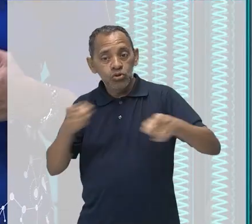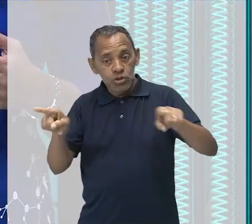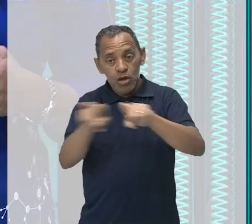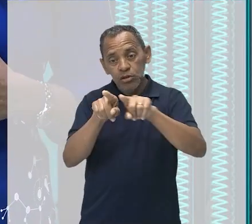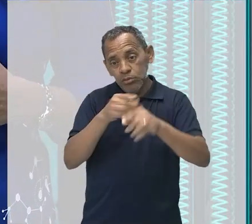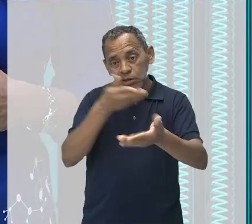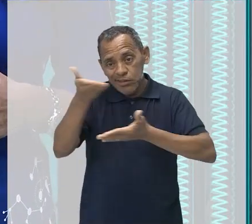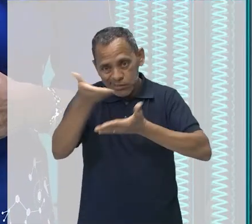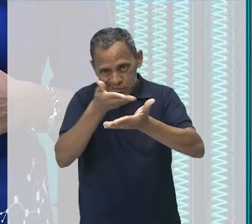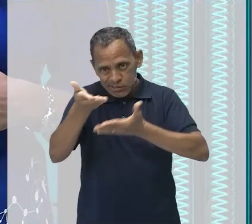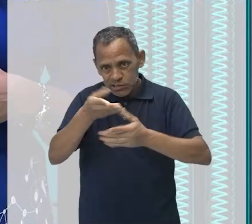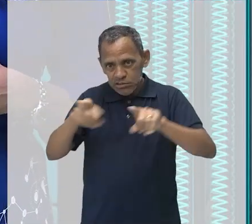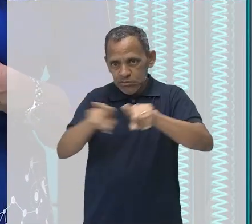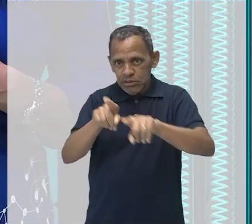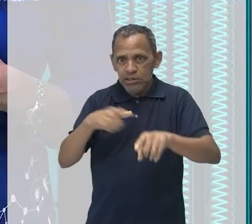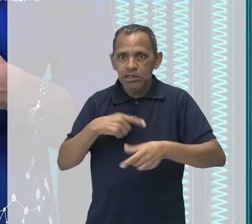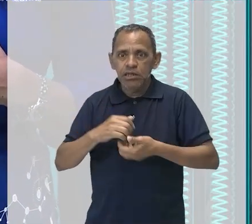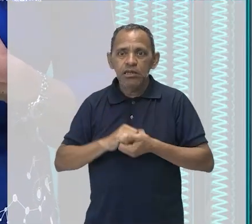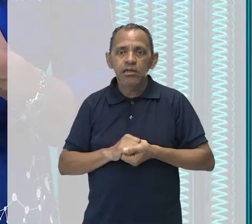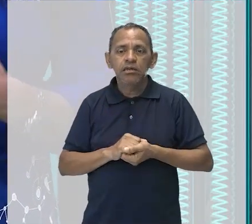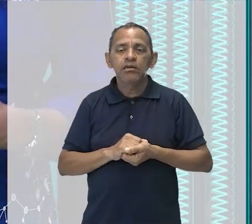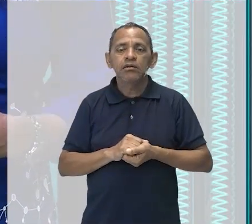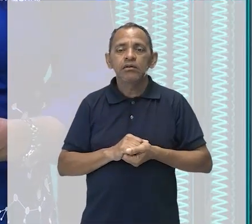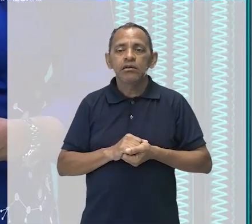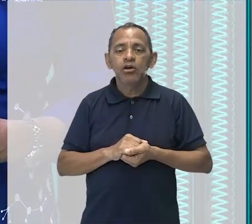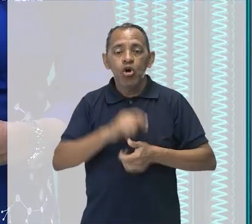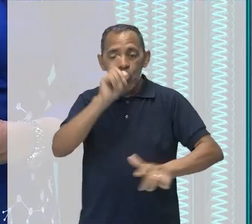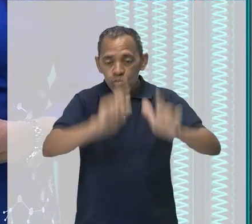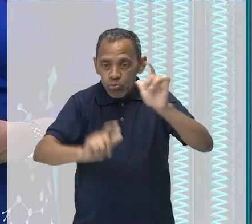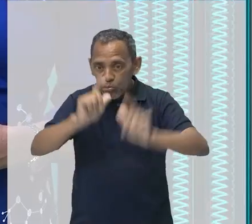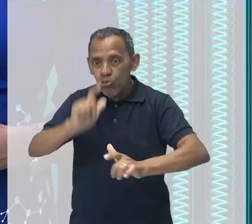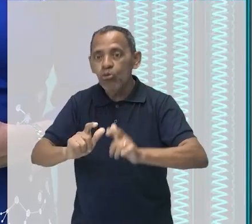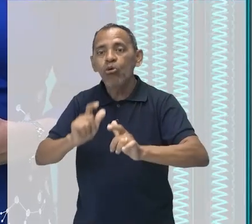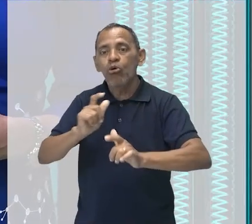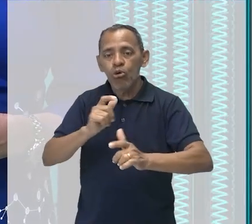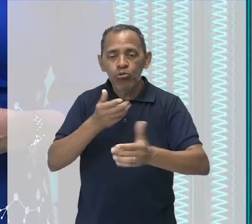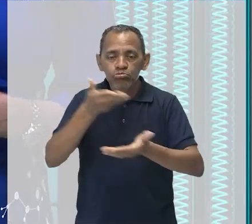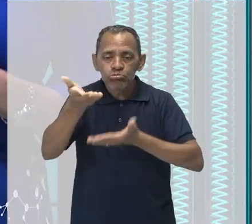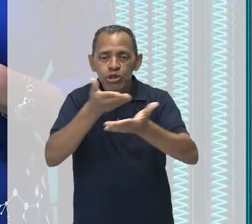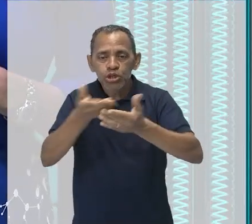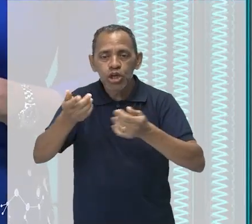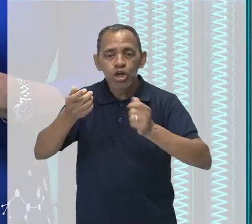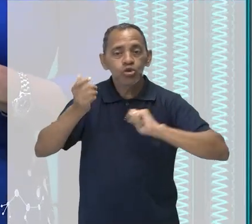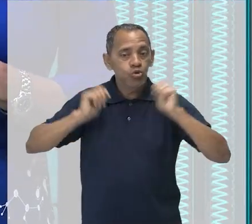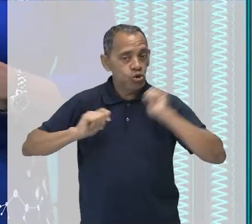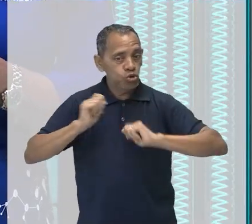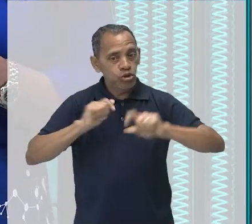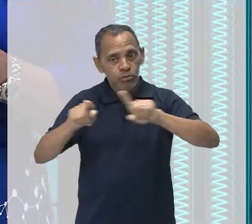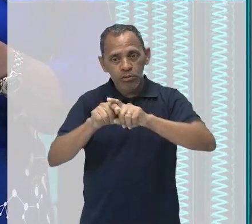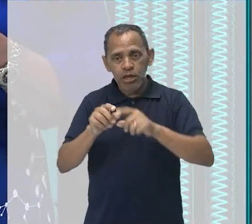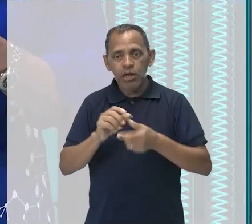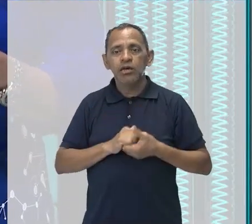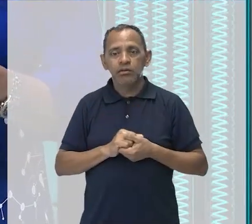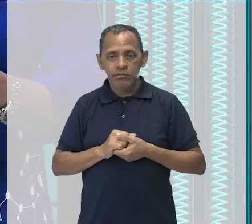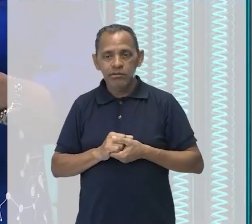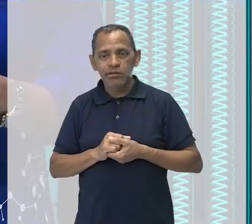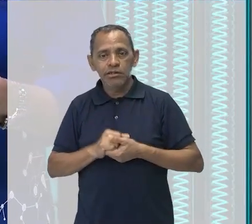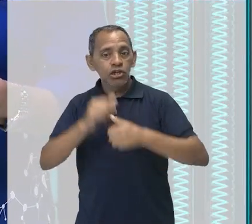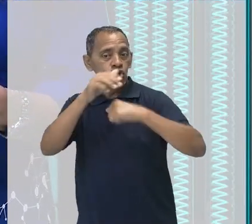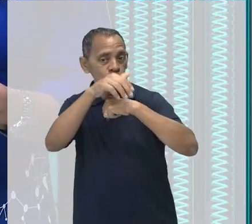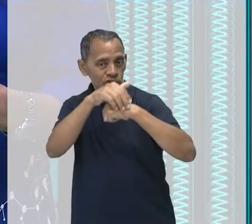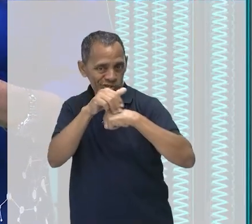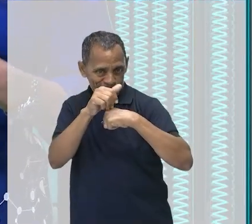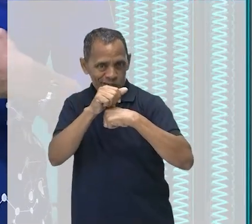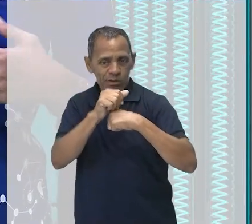o teatro interativo, em que o público interage com os atores, ele sai da plateia e se torna